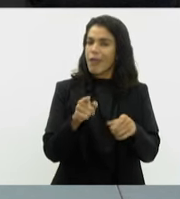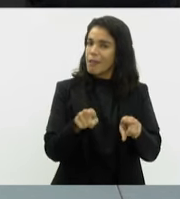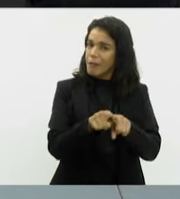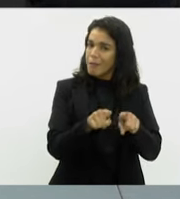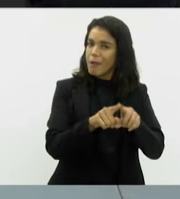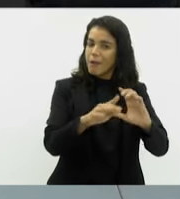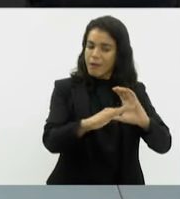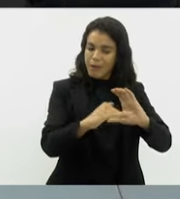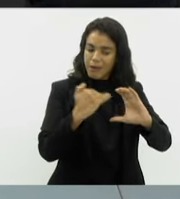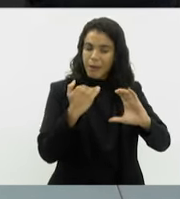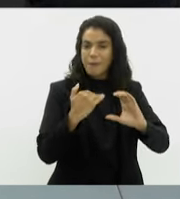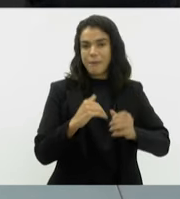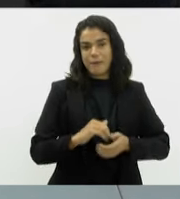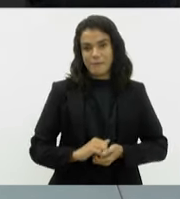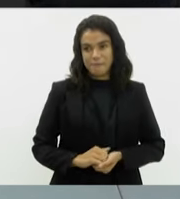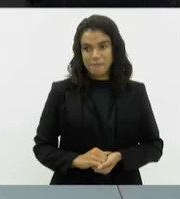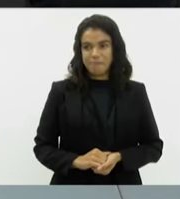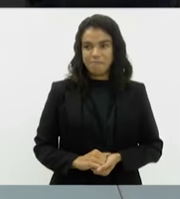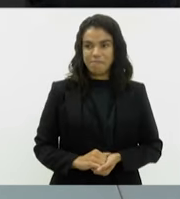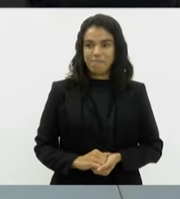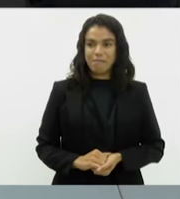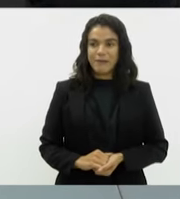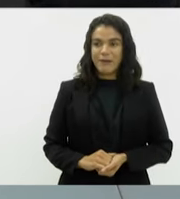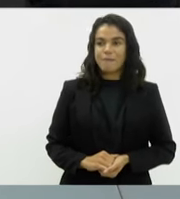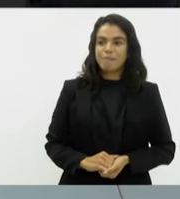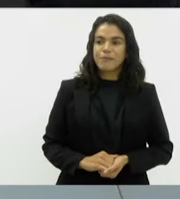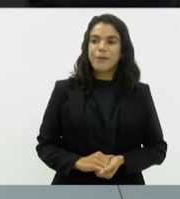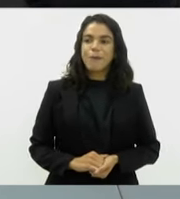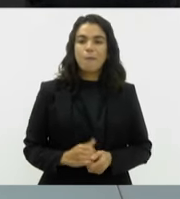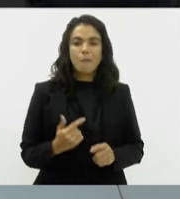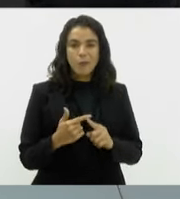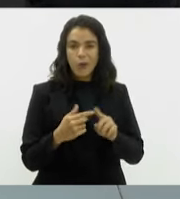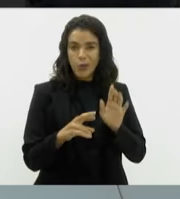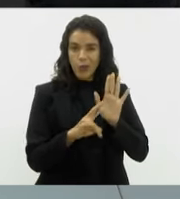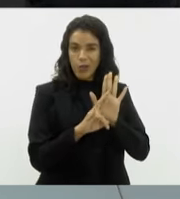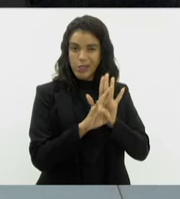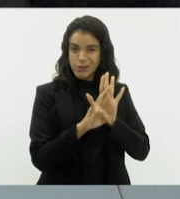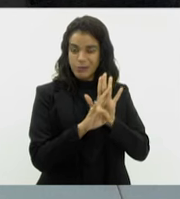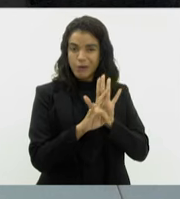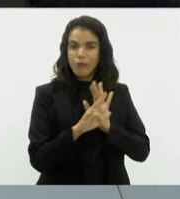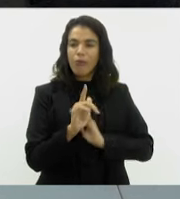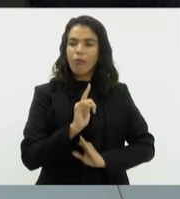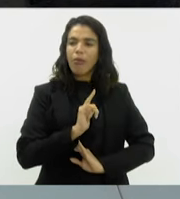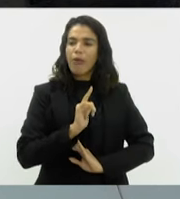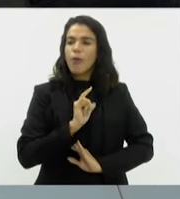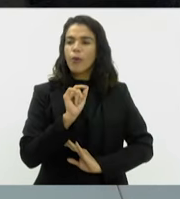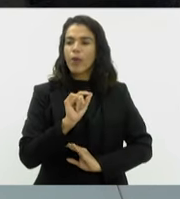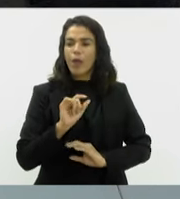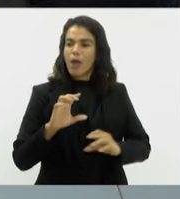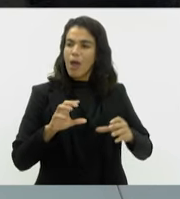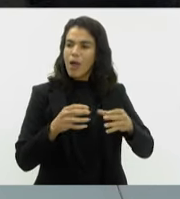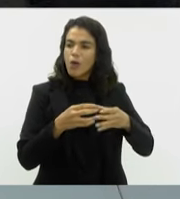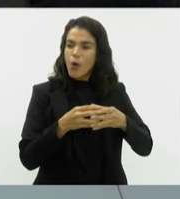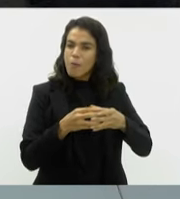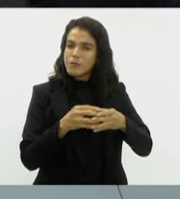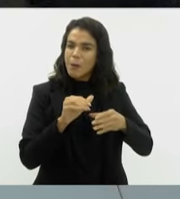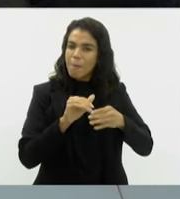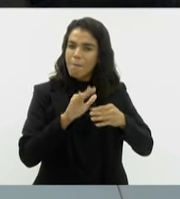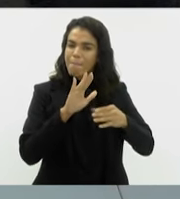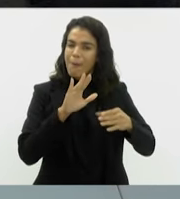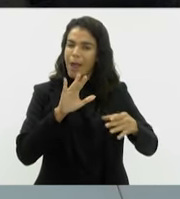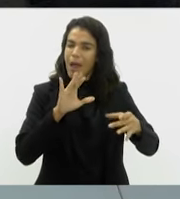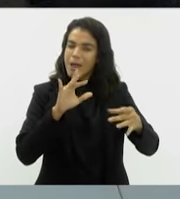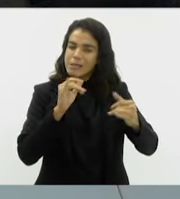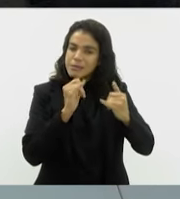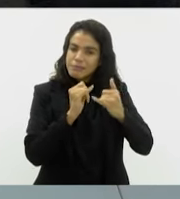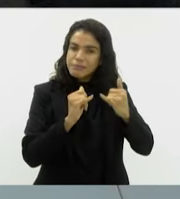cá. É o mesmo caso, porque no regimento interno se procura botar a comissão mais similar. Mas não